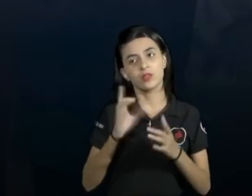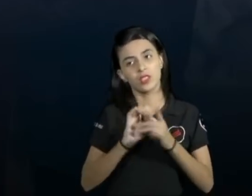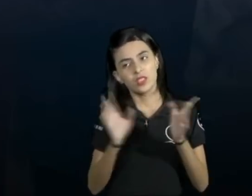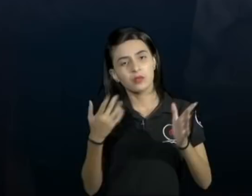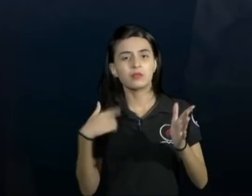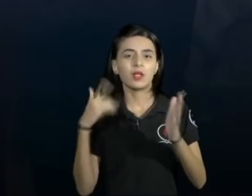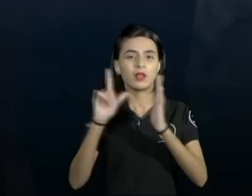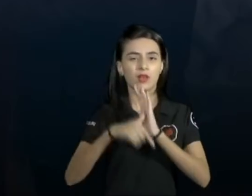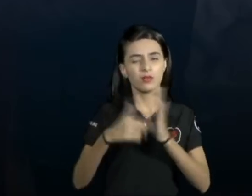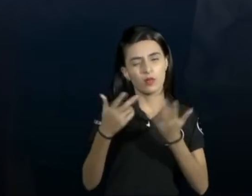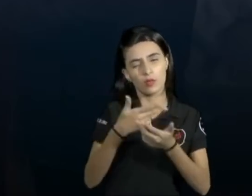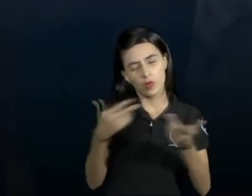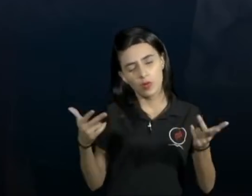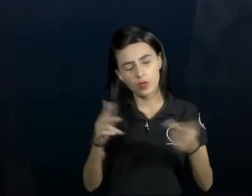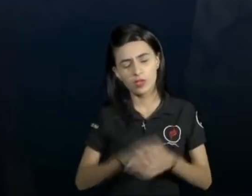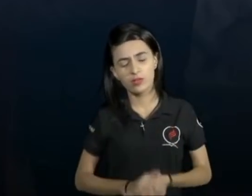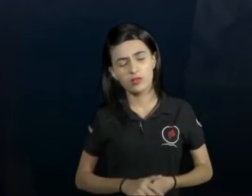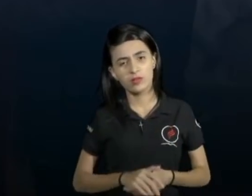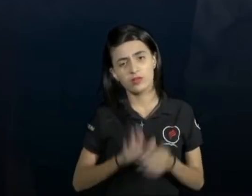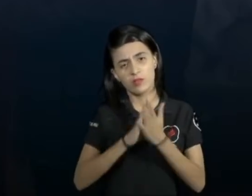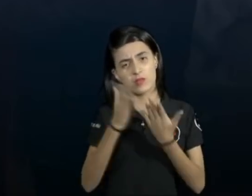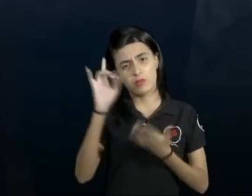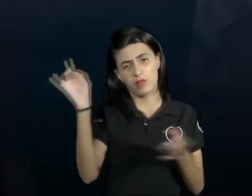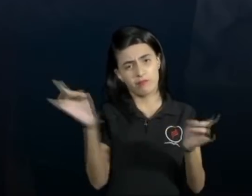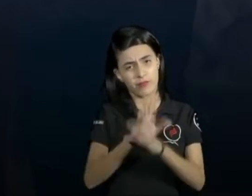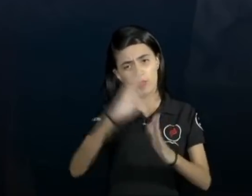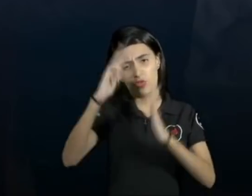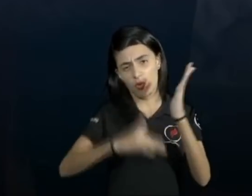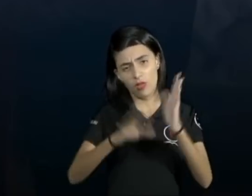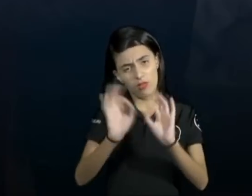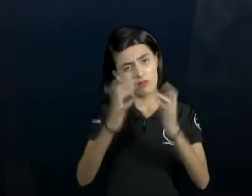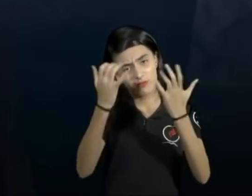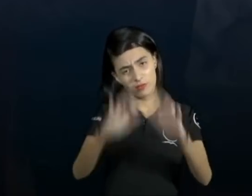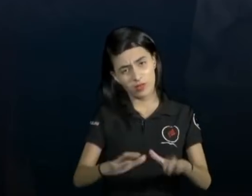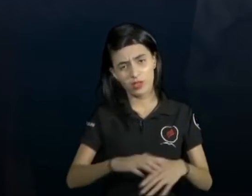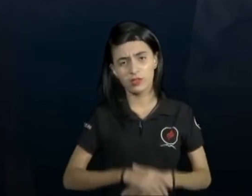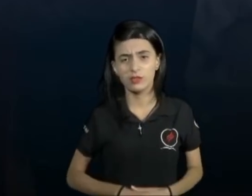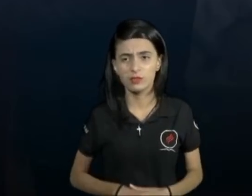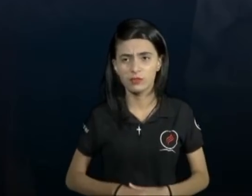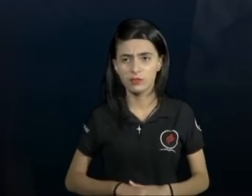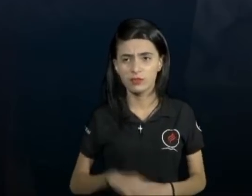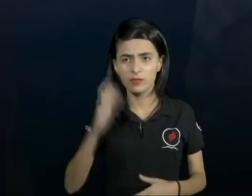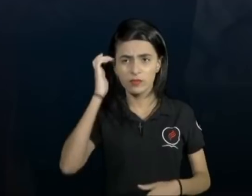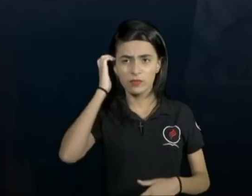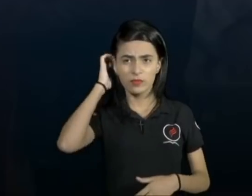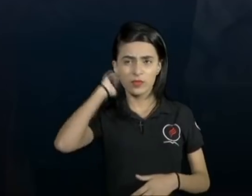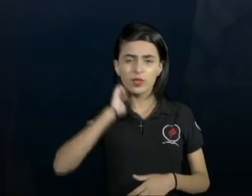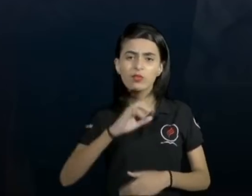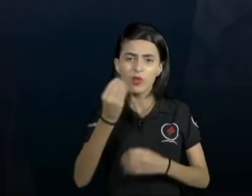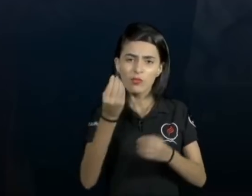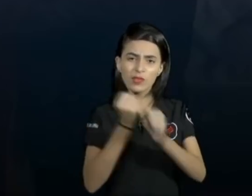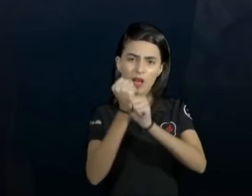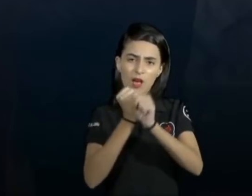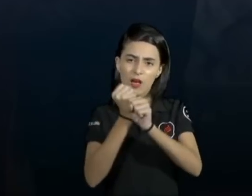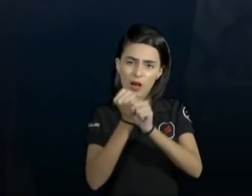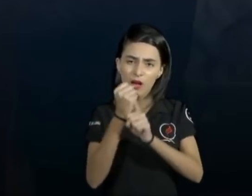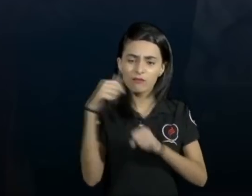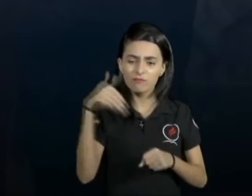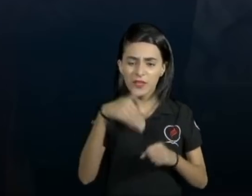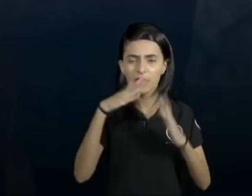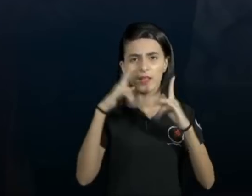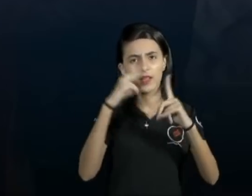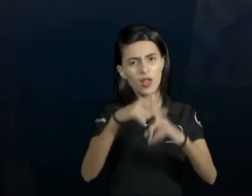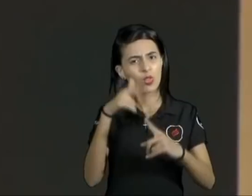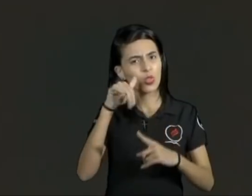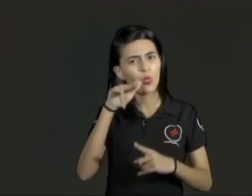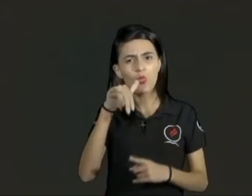coisa você já não leu a Bíblia toda se você não quis como é que pode você que há anos está na igreja nunca